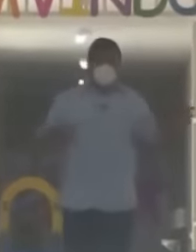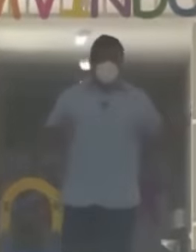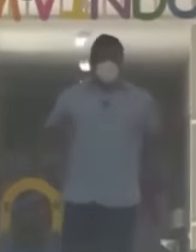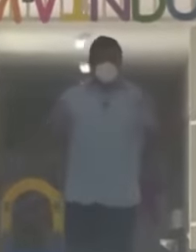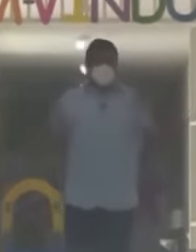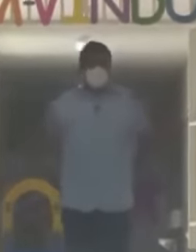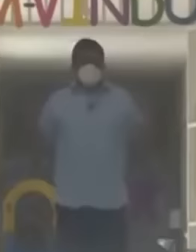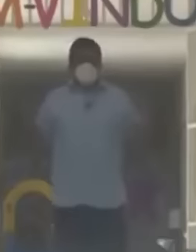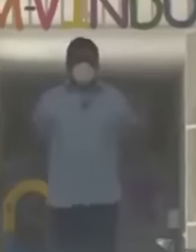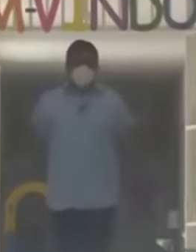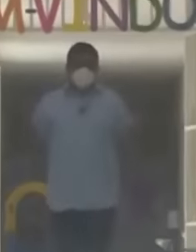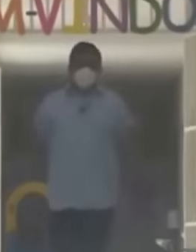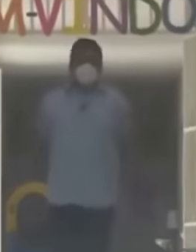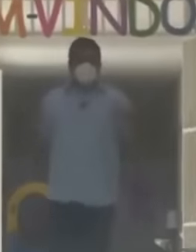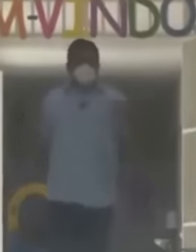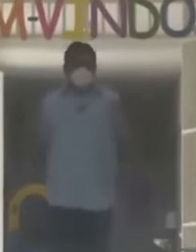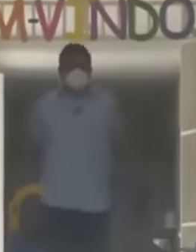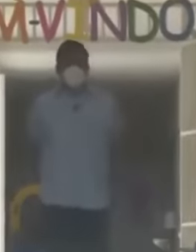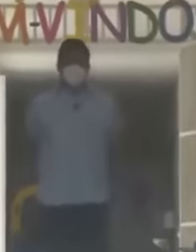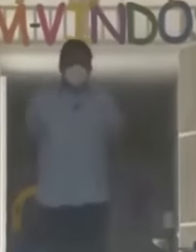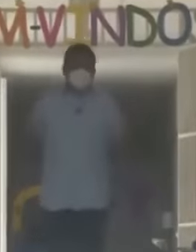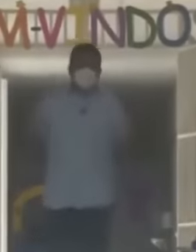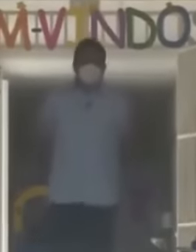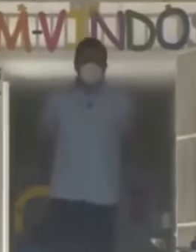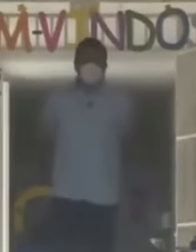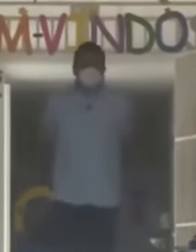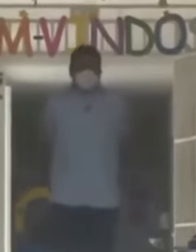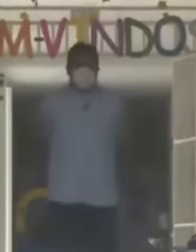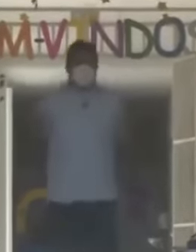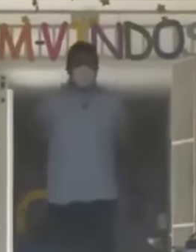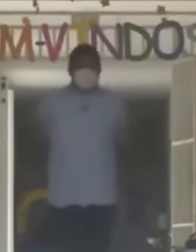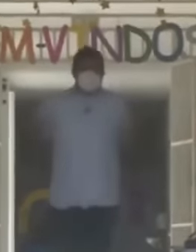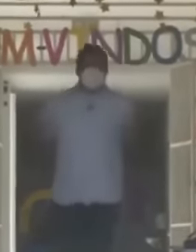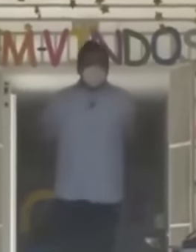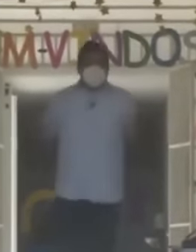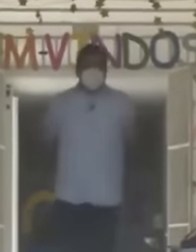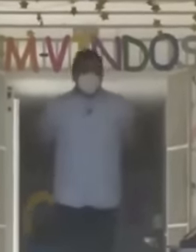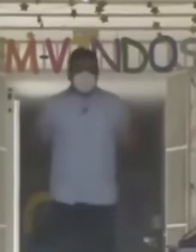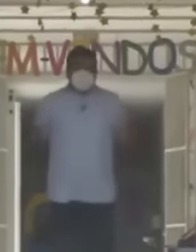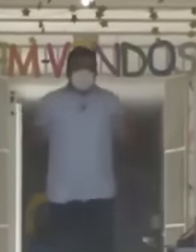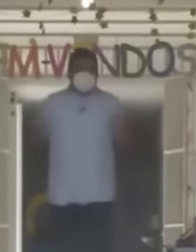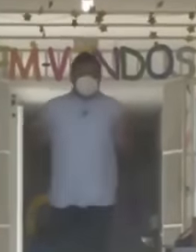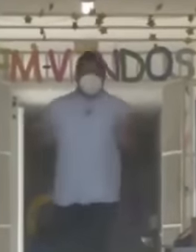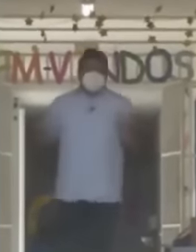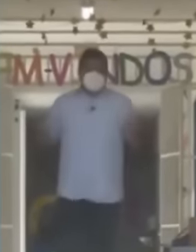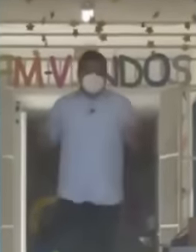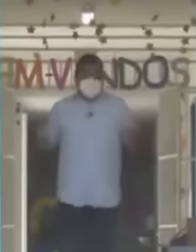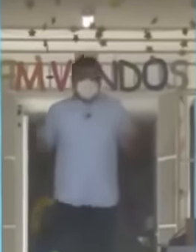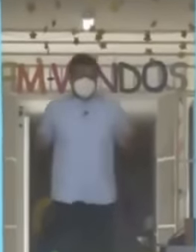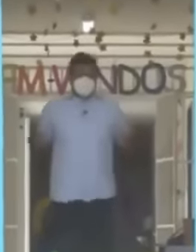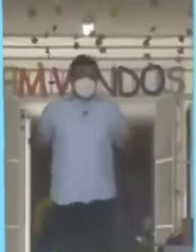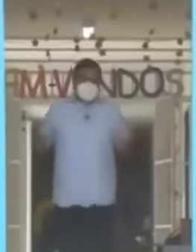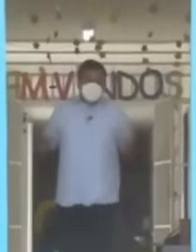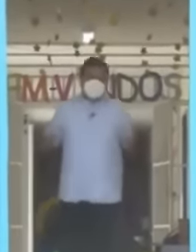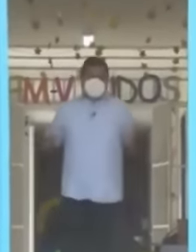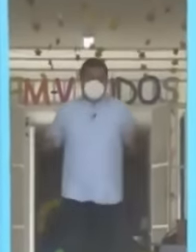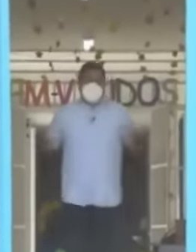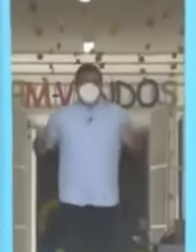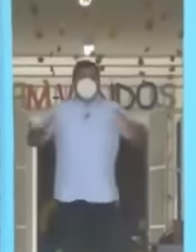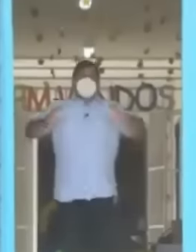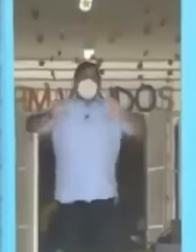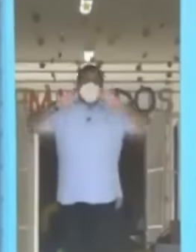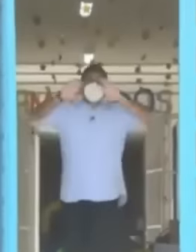aula, um novo horizonte, uma nova possibilidade. Realidade hoje que serve de exemplo para todo o